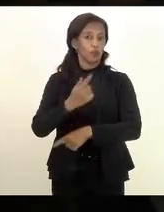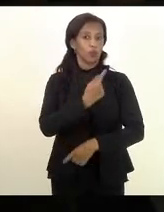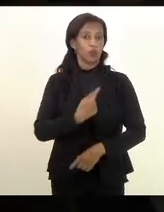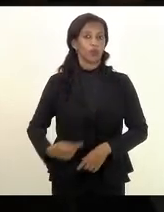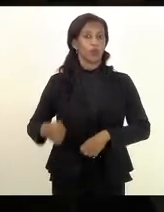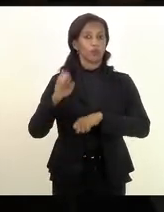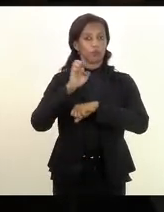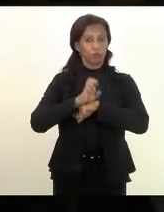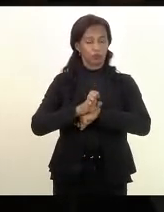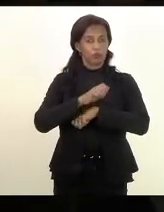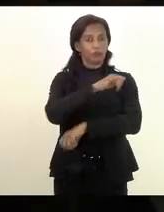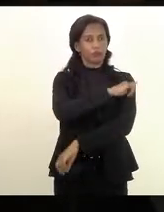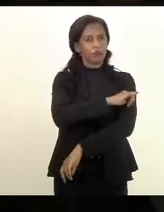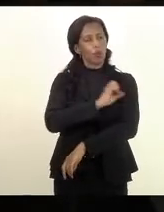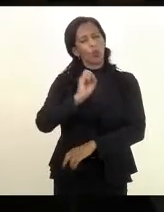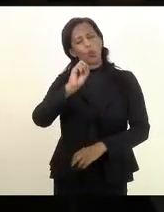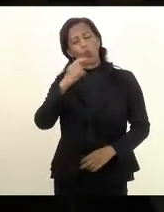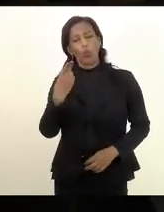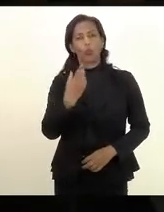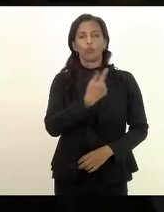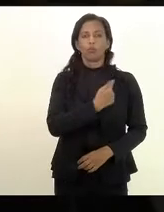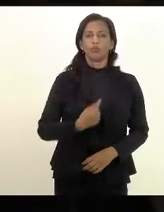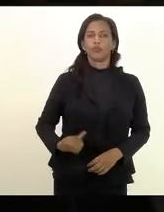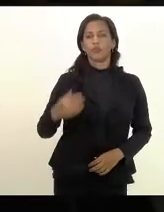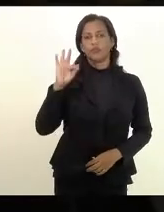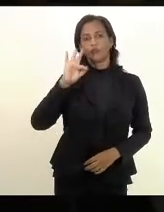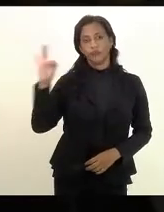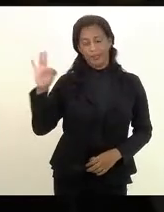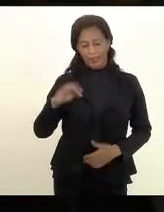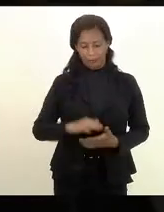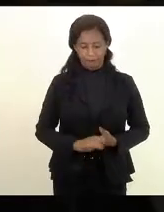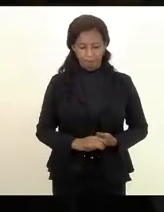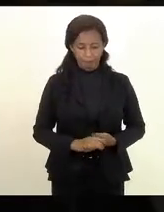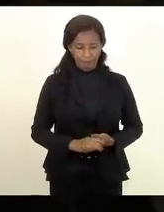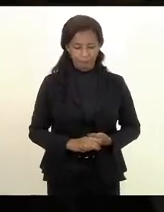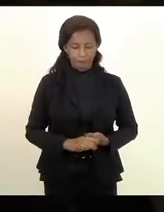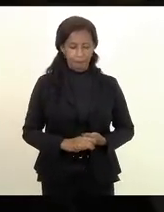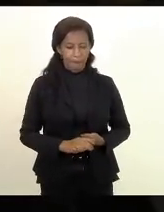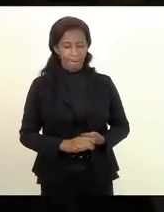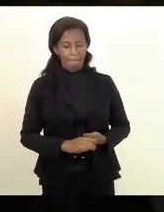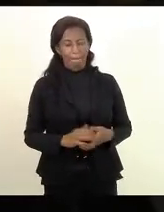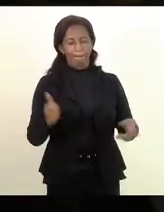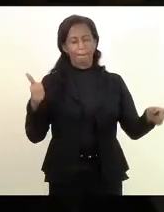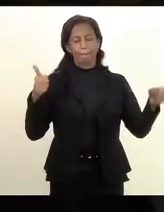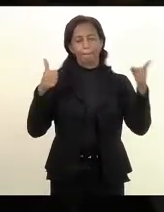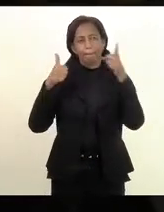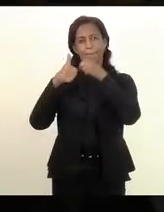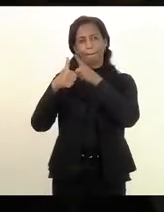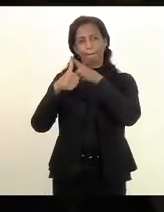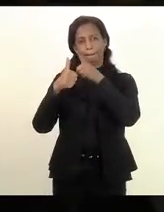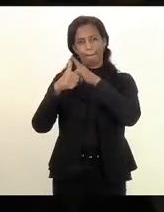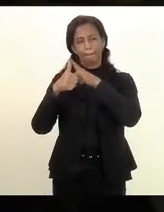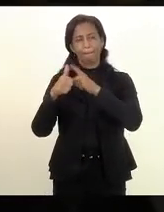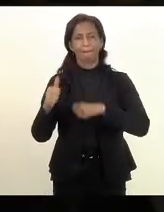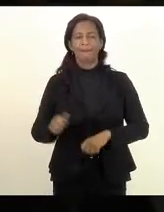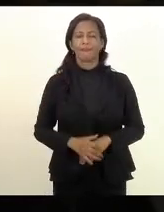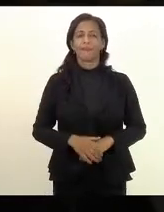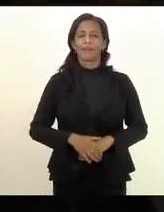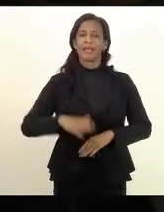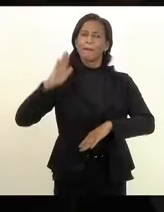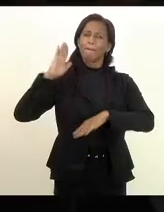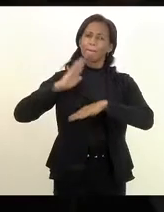estado do Rio de Janeiro ou governo federal eu quero destacar em primeiro lugar que essa é mais uma